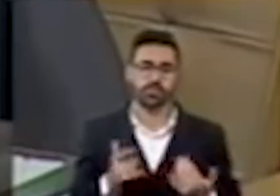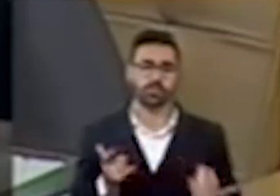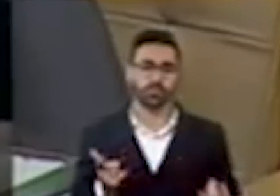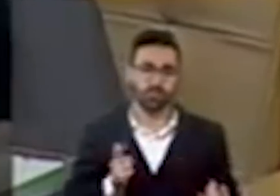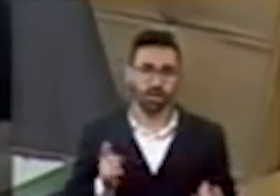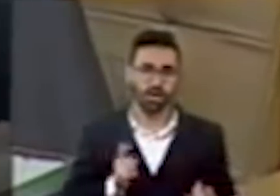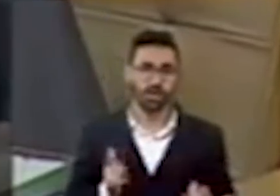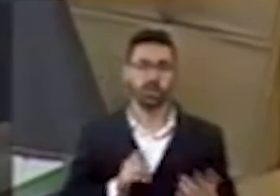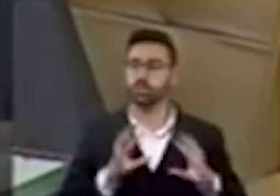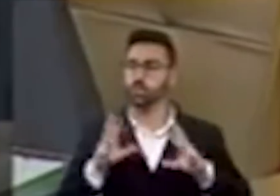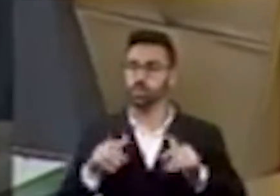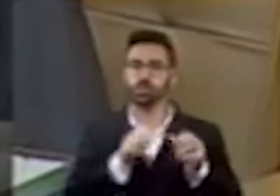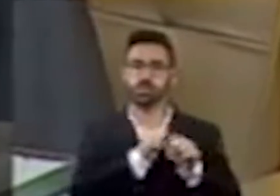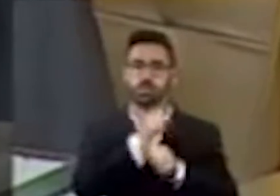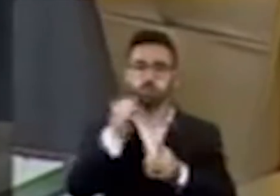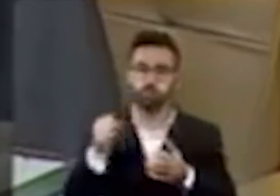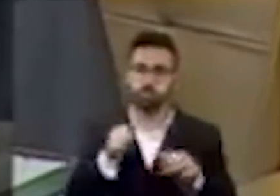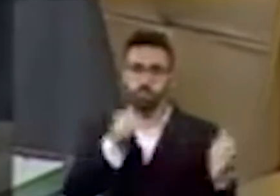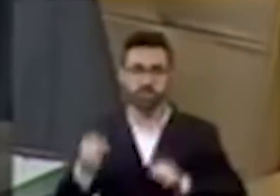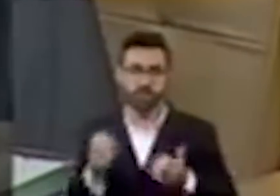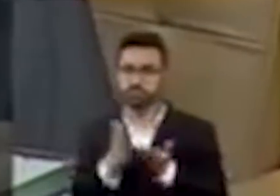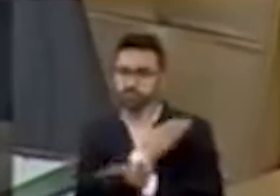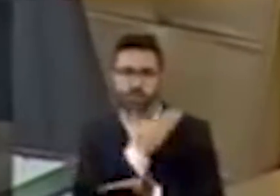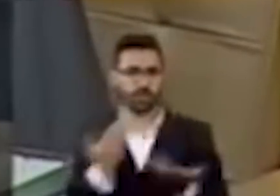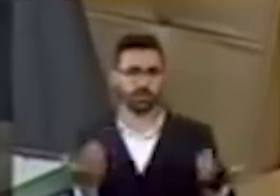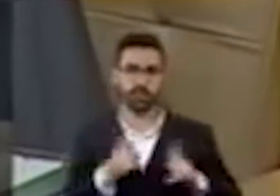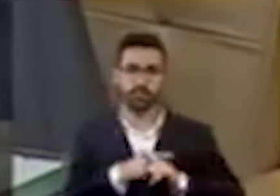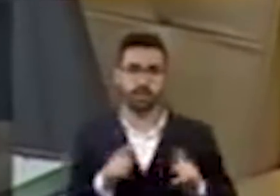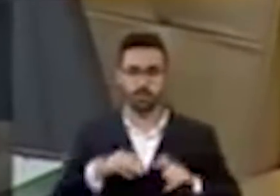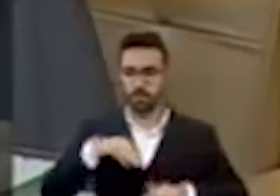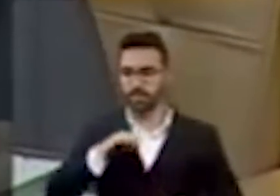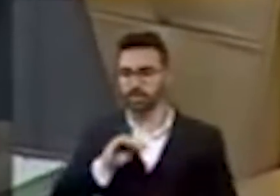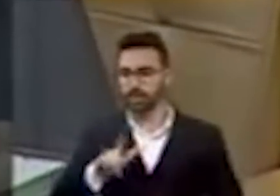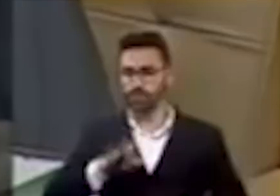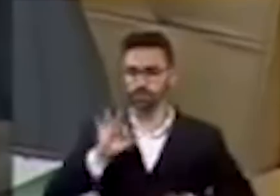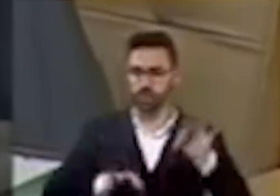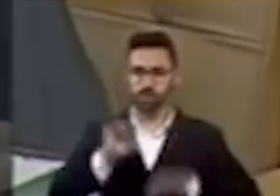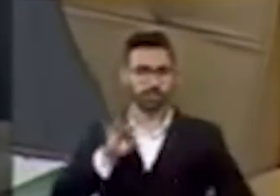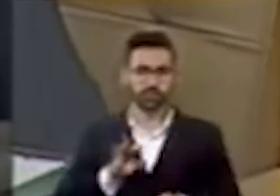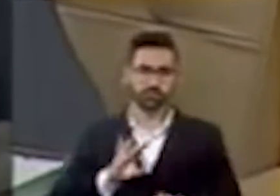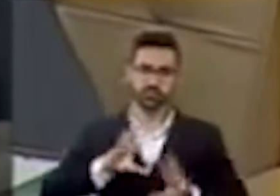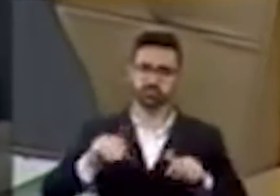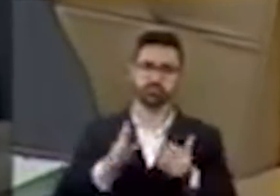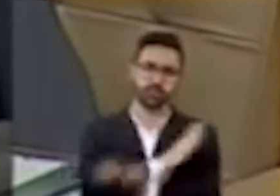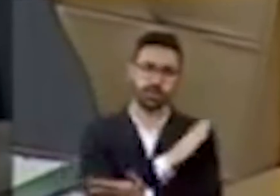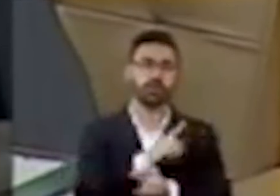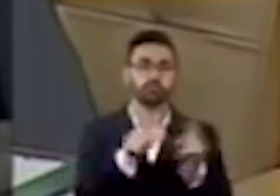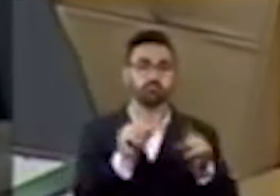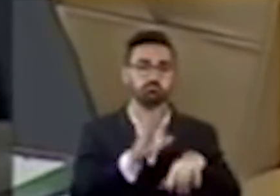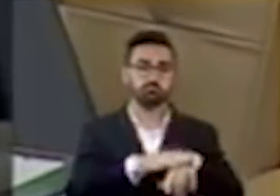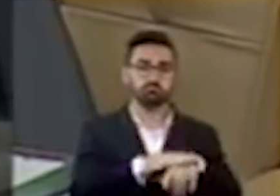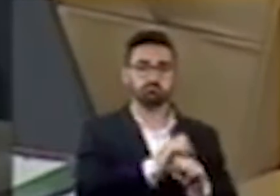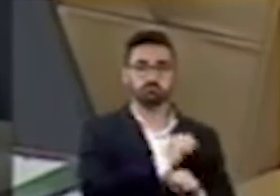direito, tanto na perspectiva procedimental quanto material de seus atos. Mas, não obstante esse entendimento,